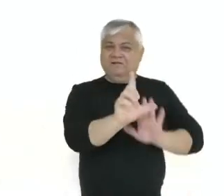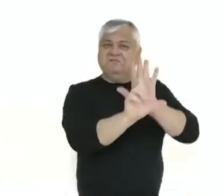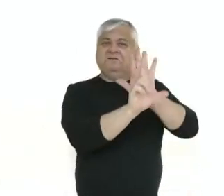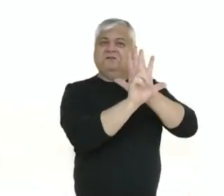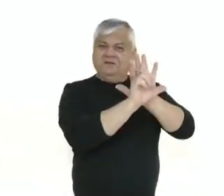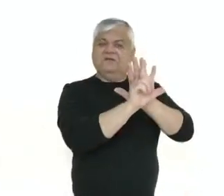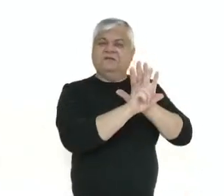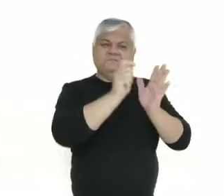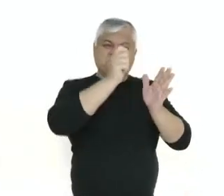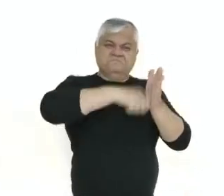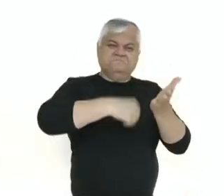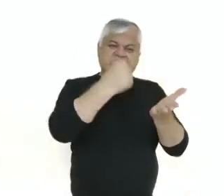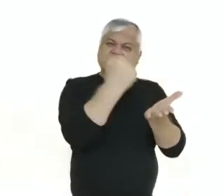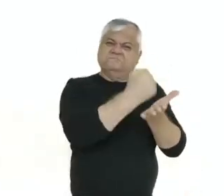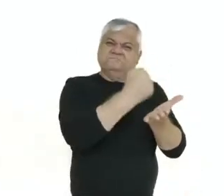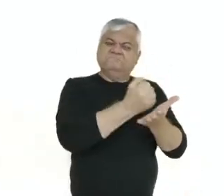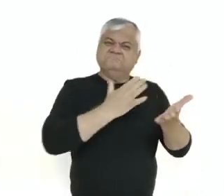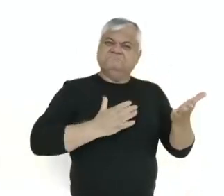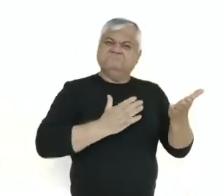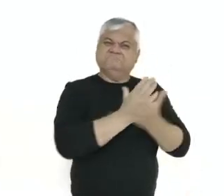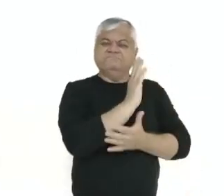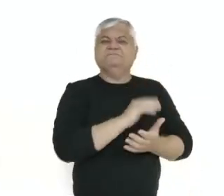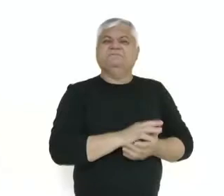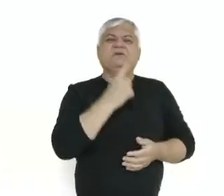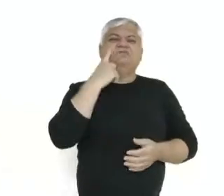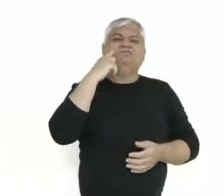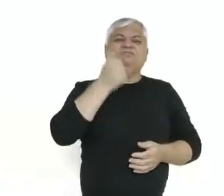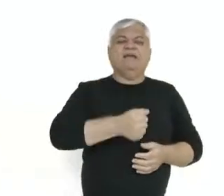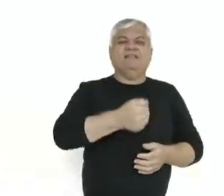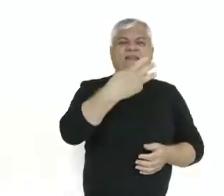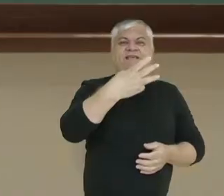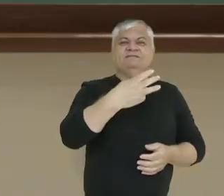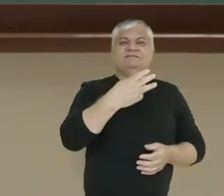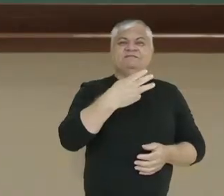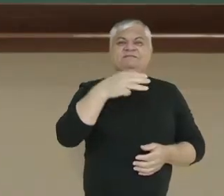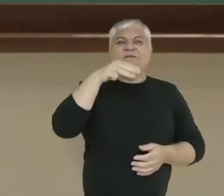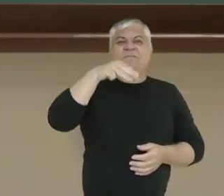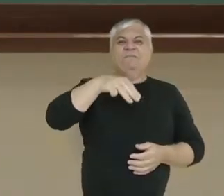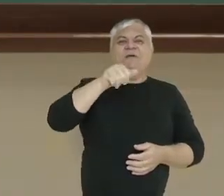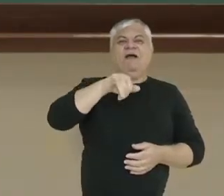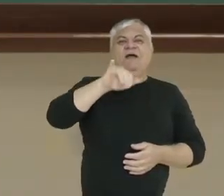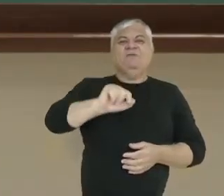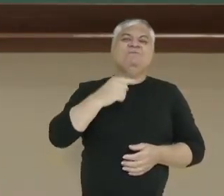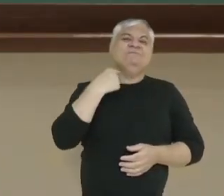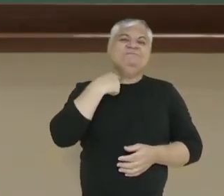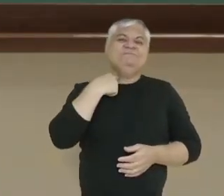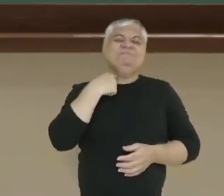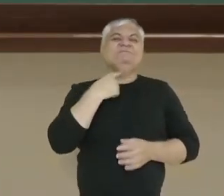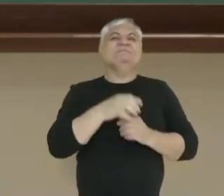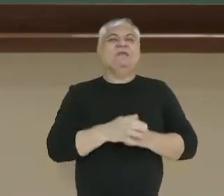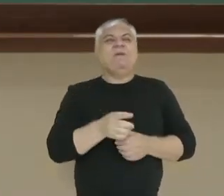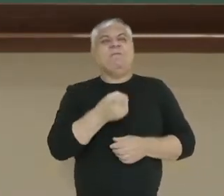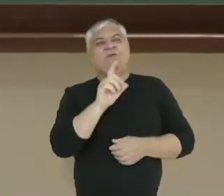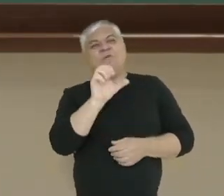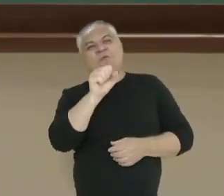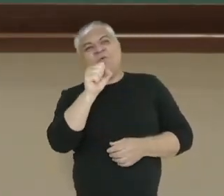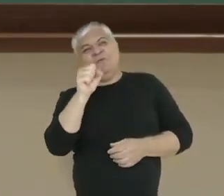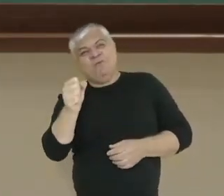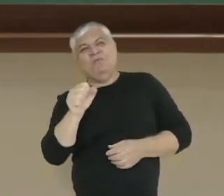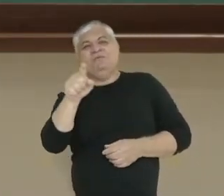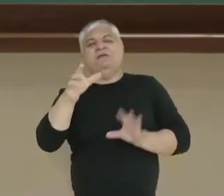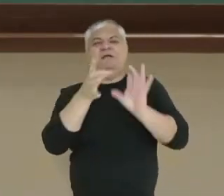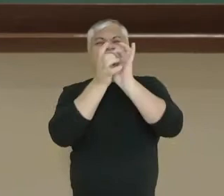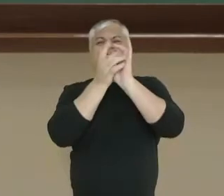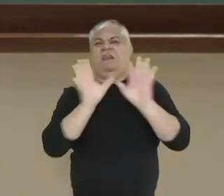vigor a partir de 13 de maio de 1888, onde vai ser abolida definitivamente a